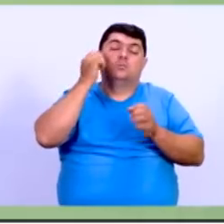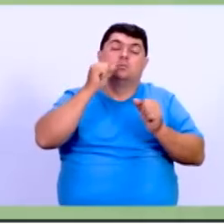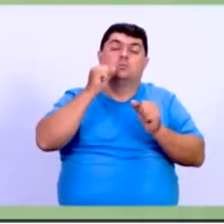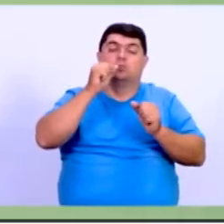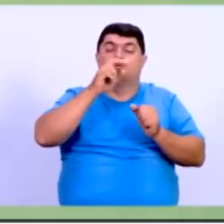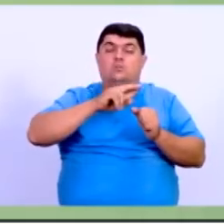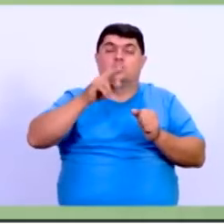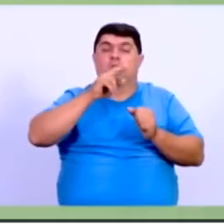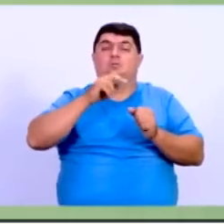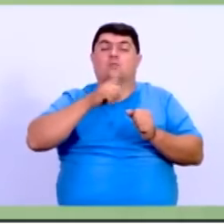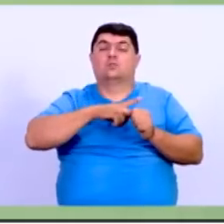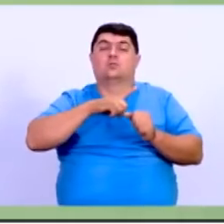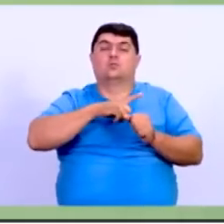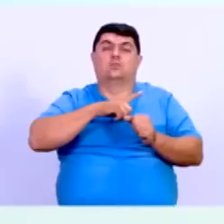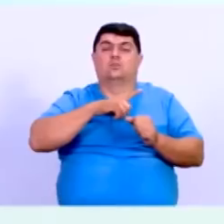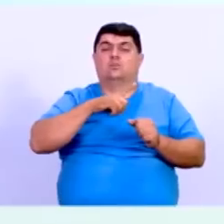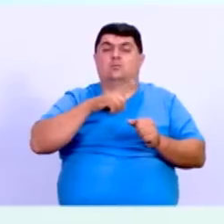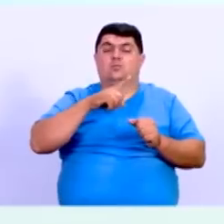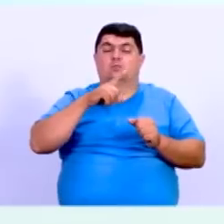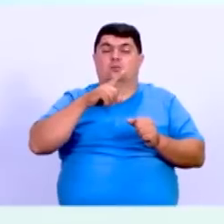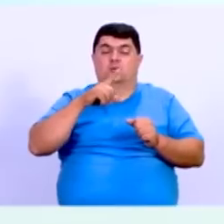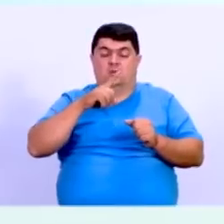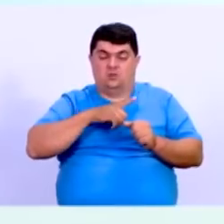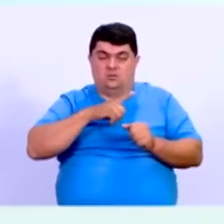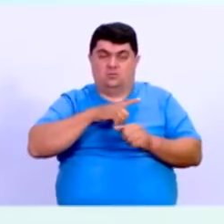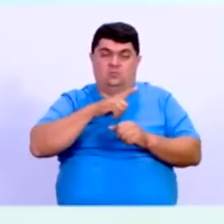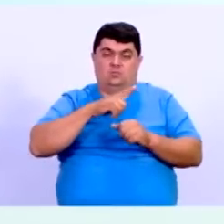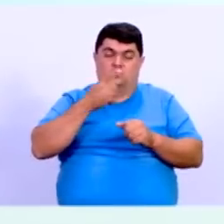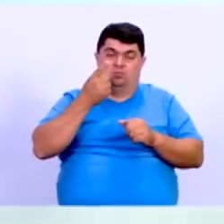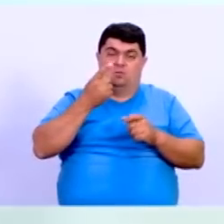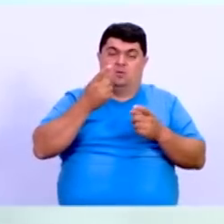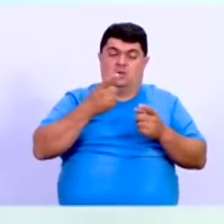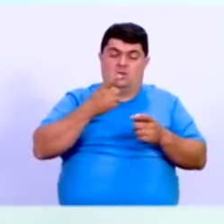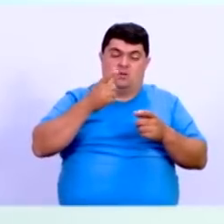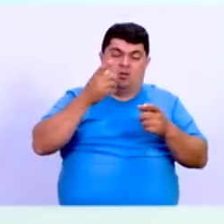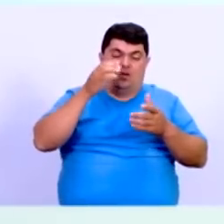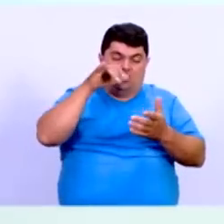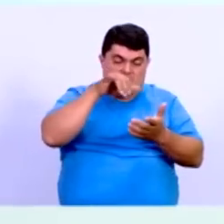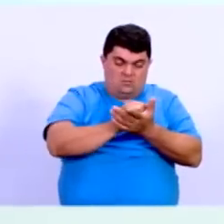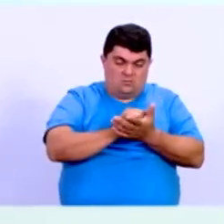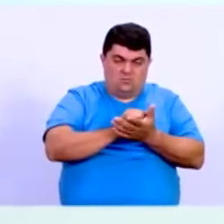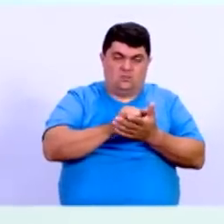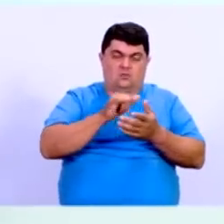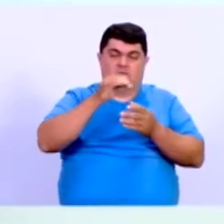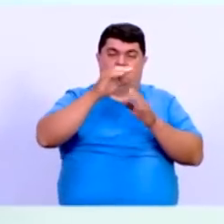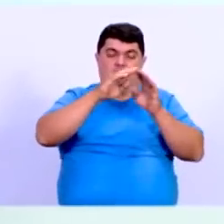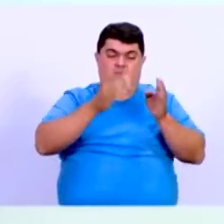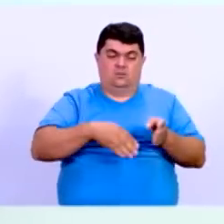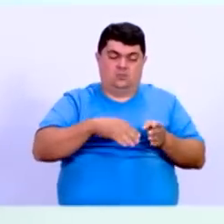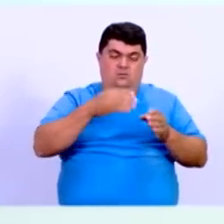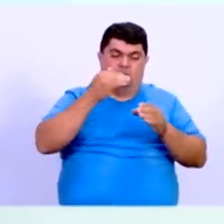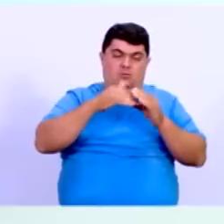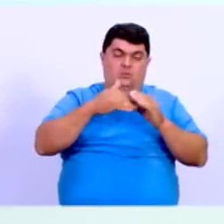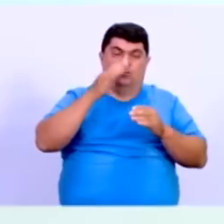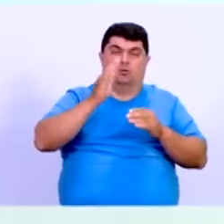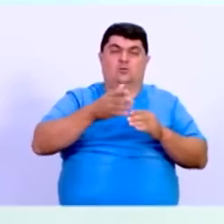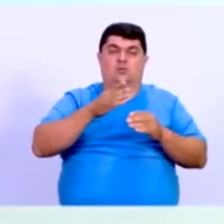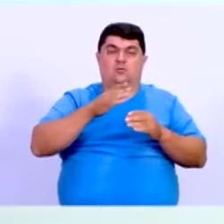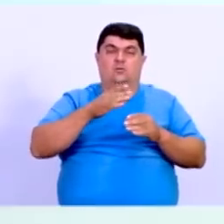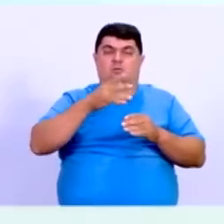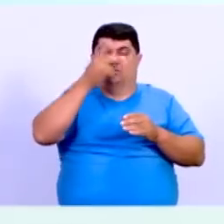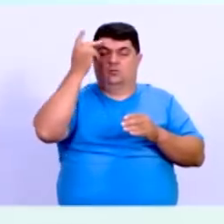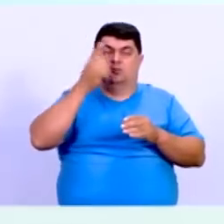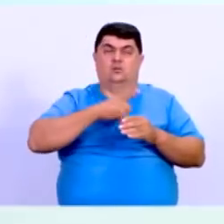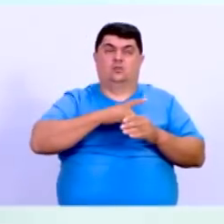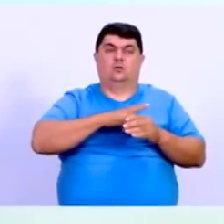aquele terminal, aquele desktop? É quem tem um pré-cadastro no servidor de domínio. Então a pessoa, para poder acessar